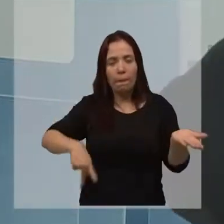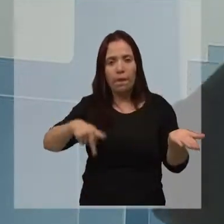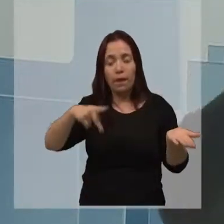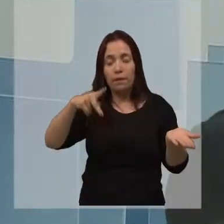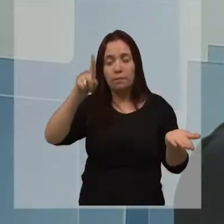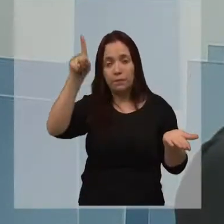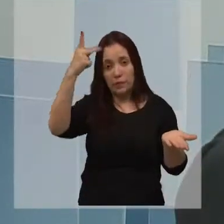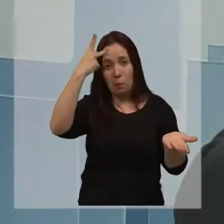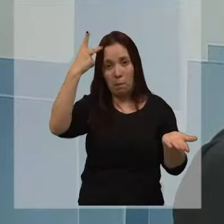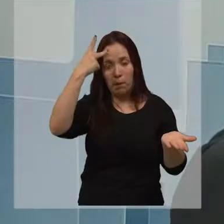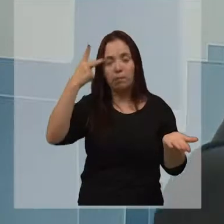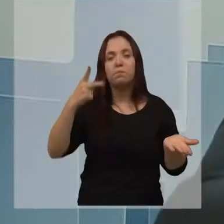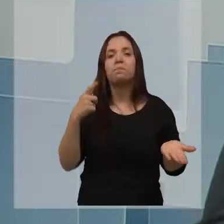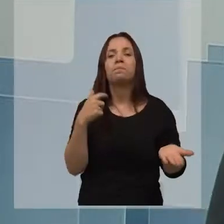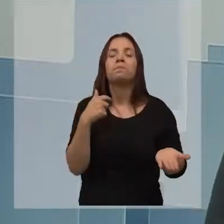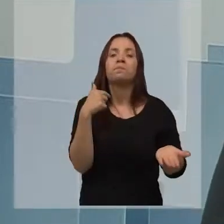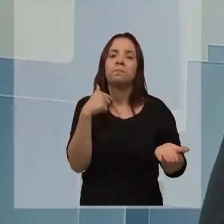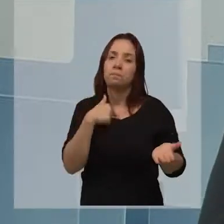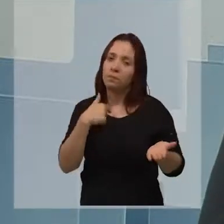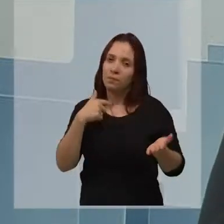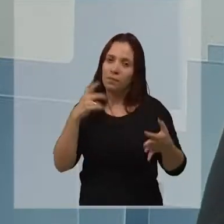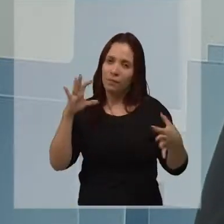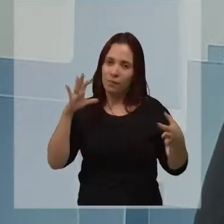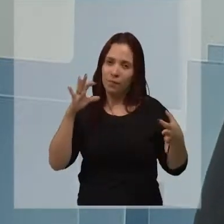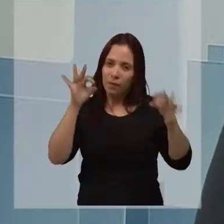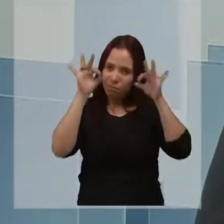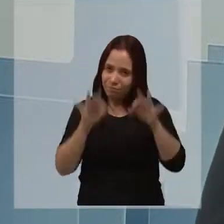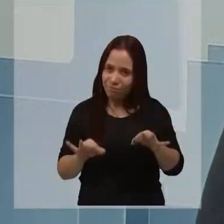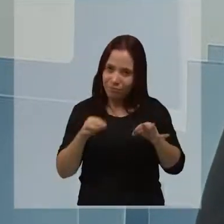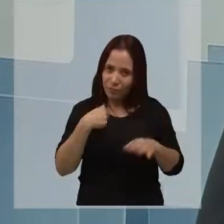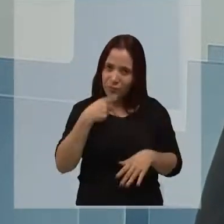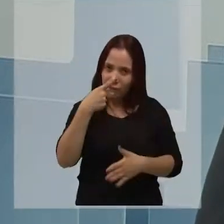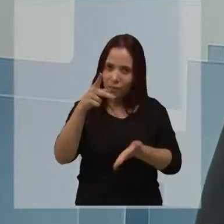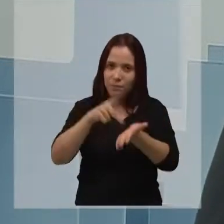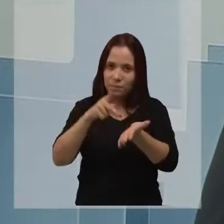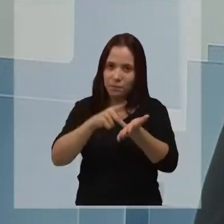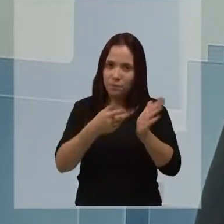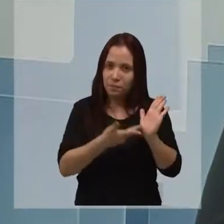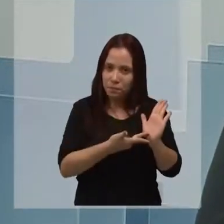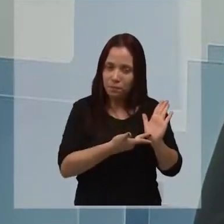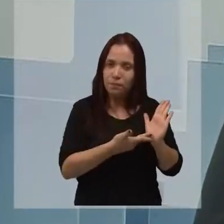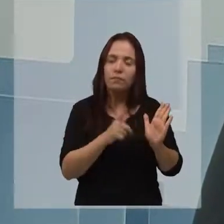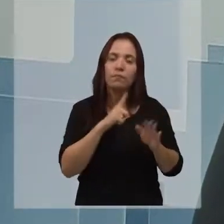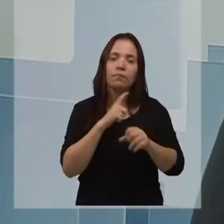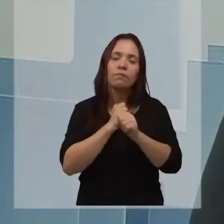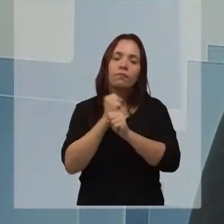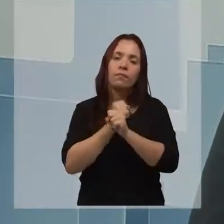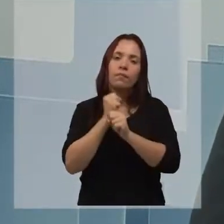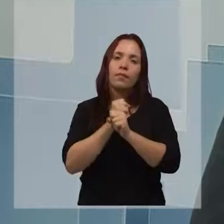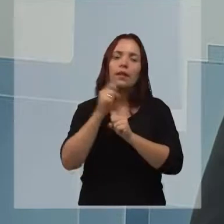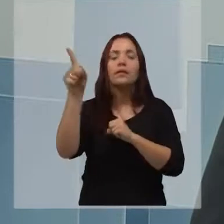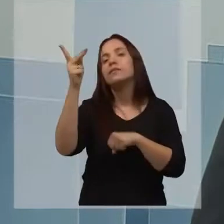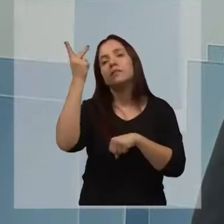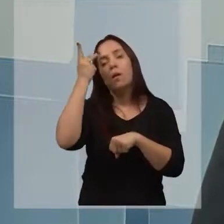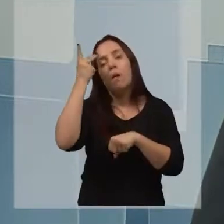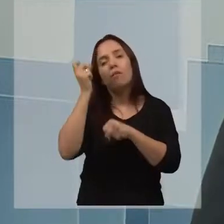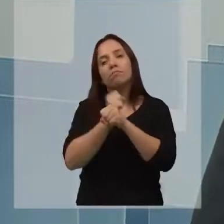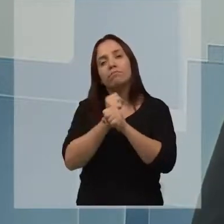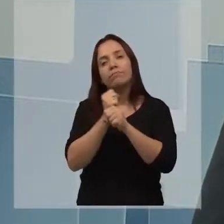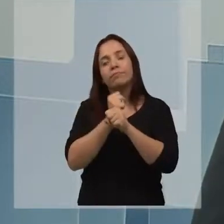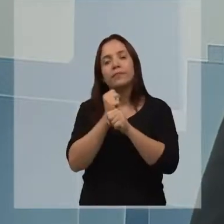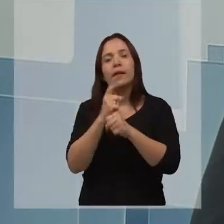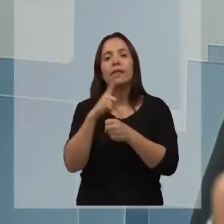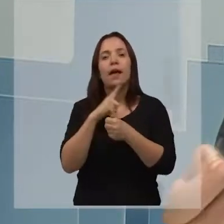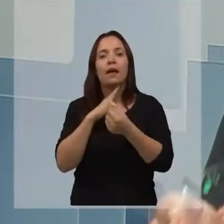só confirmar o que eu disse aqui para vocês, né? Que há anos que o governo paulista contemporiza e faz